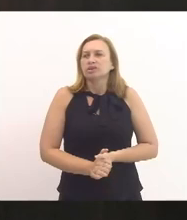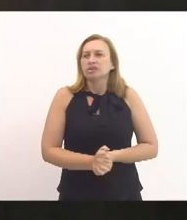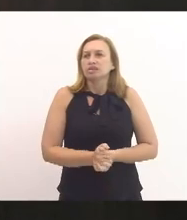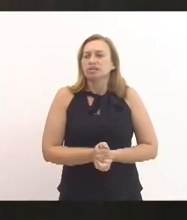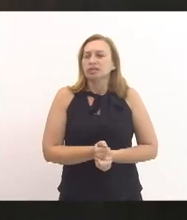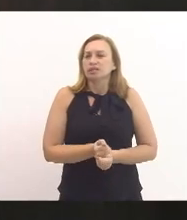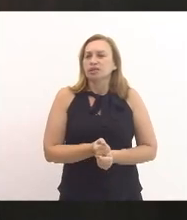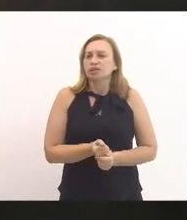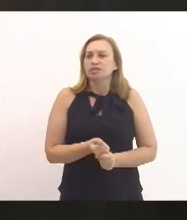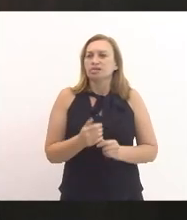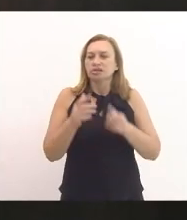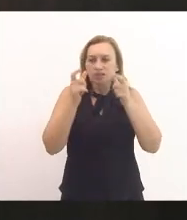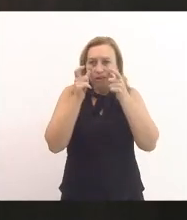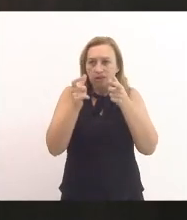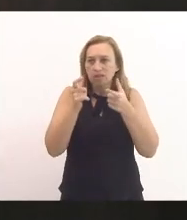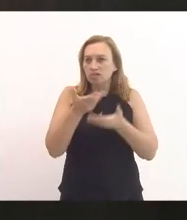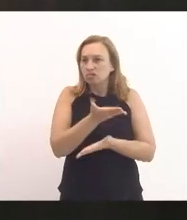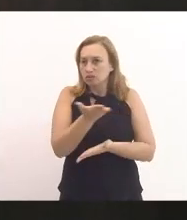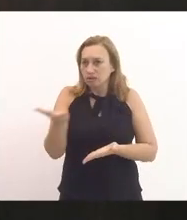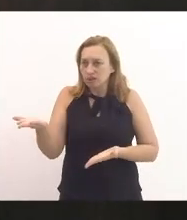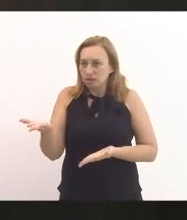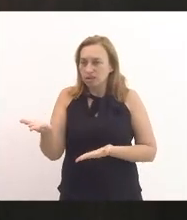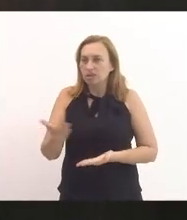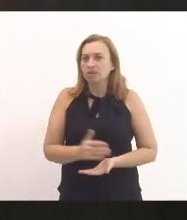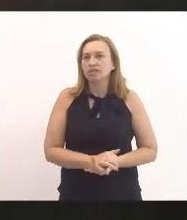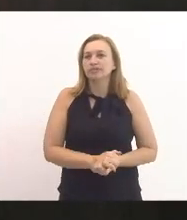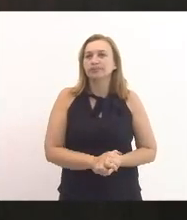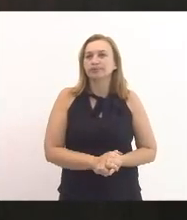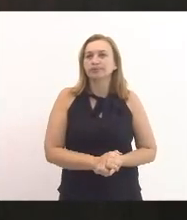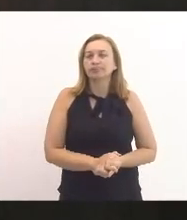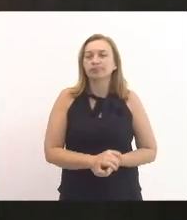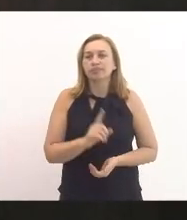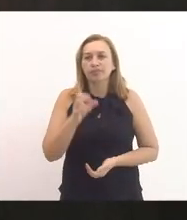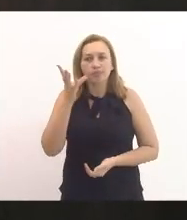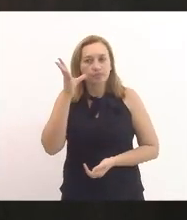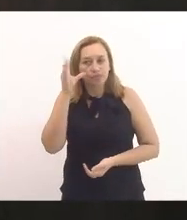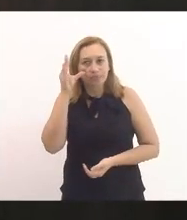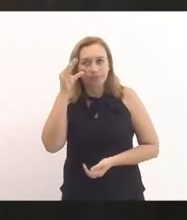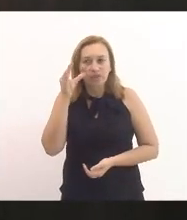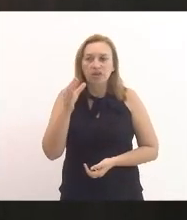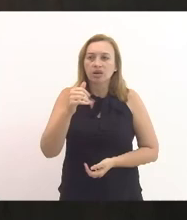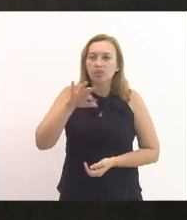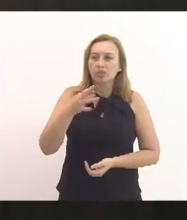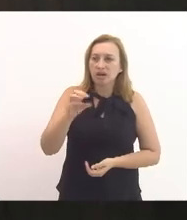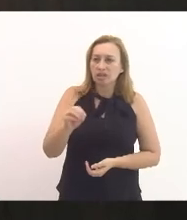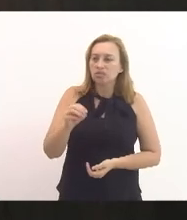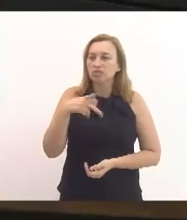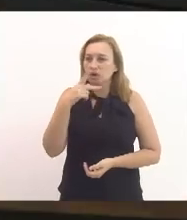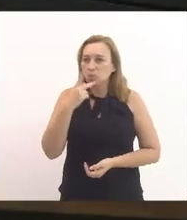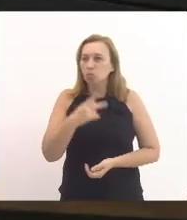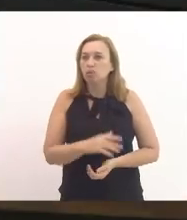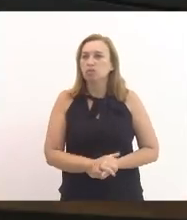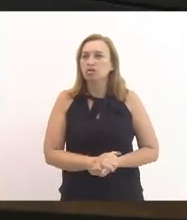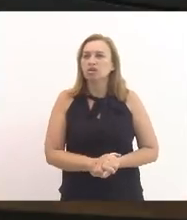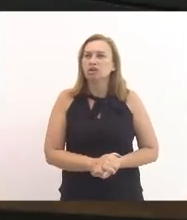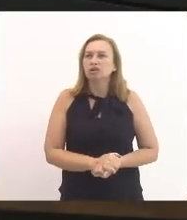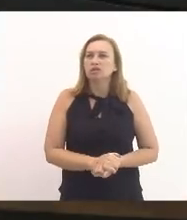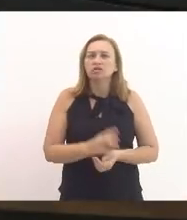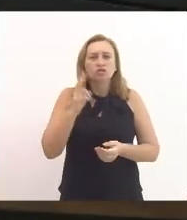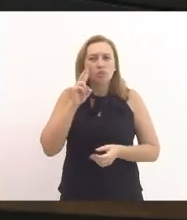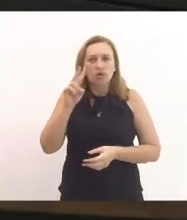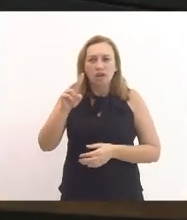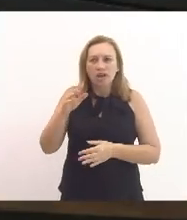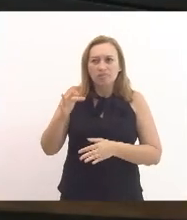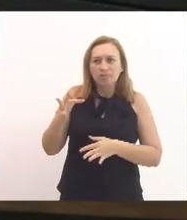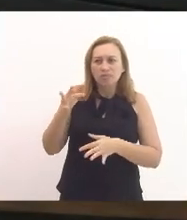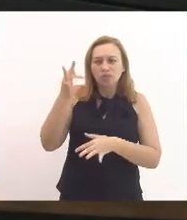só queria chamar atenção de vocês aqui para uma coisa que eu acho interessante que o Márcio falou ó vou molhar para